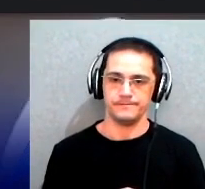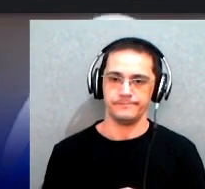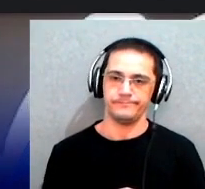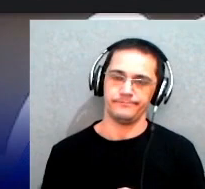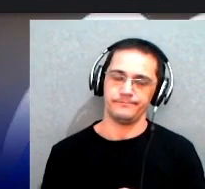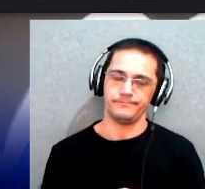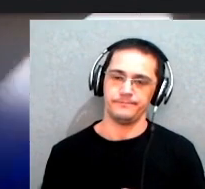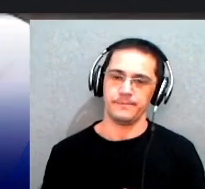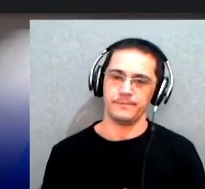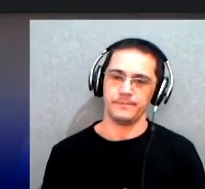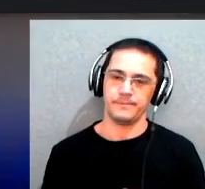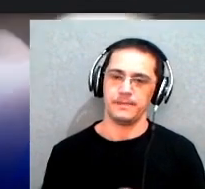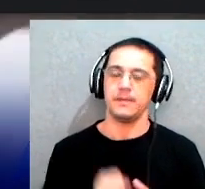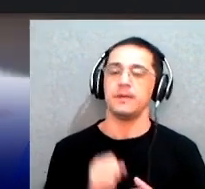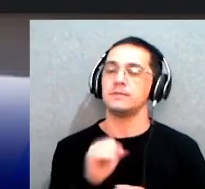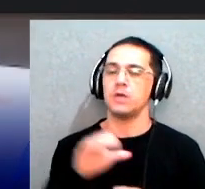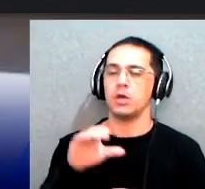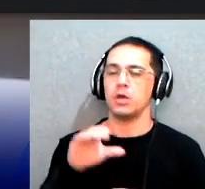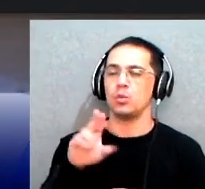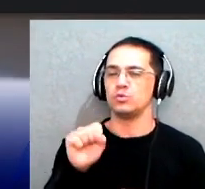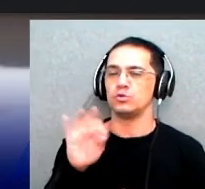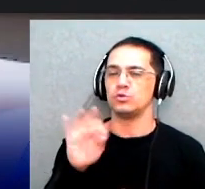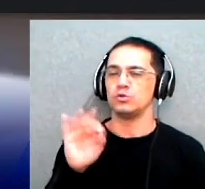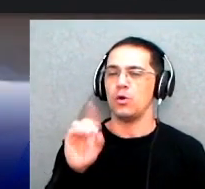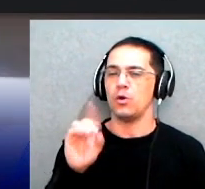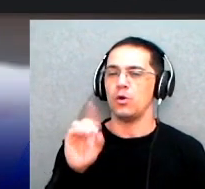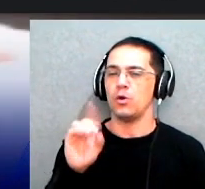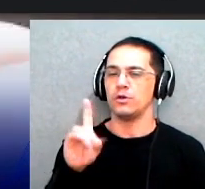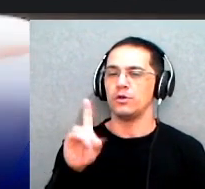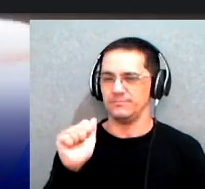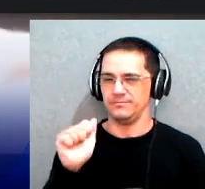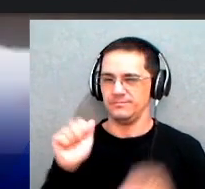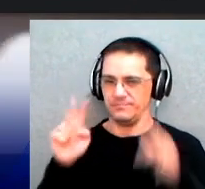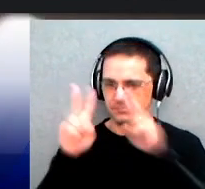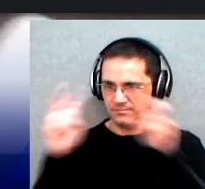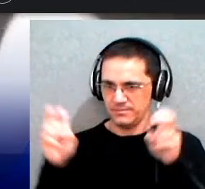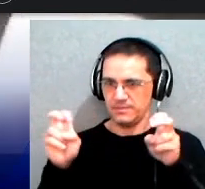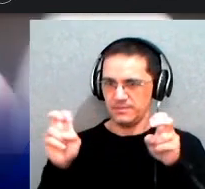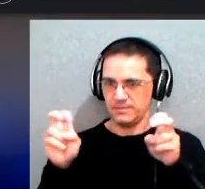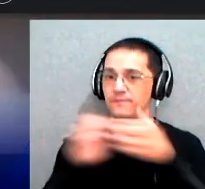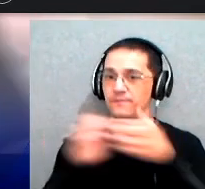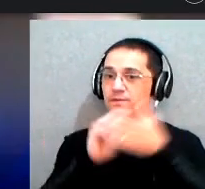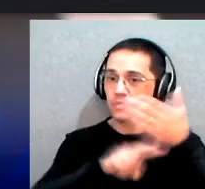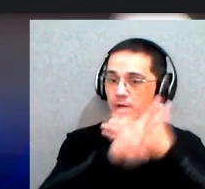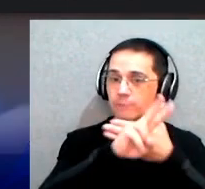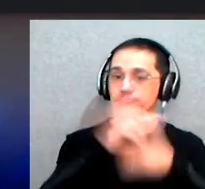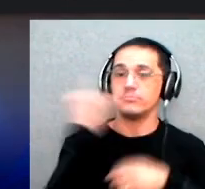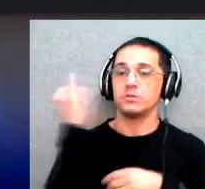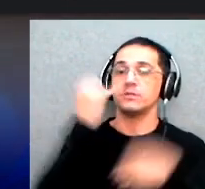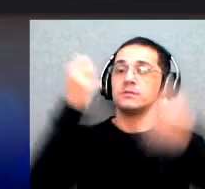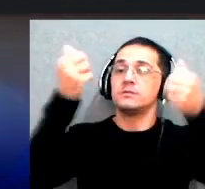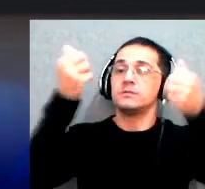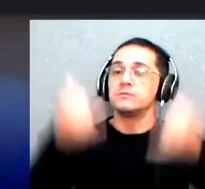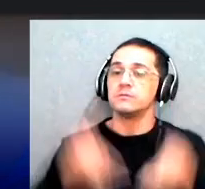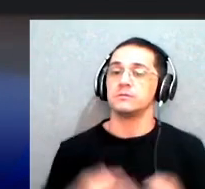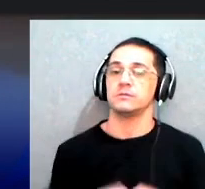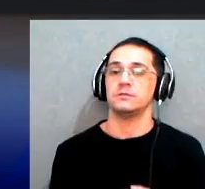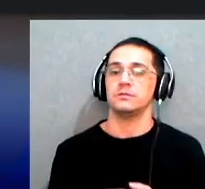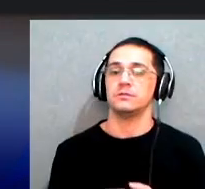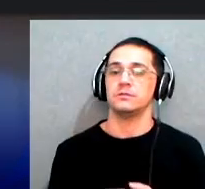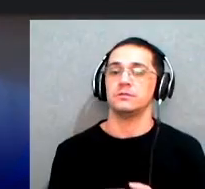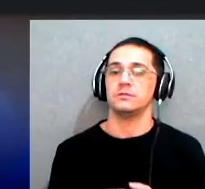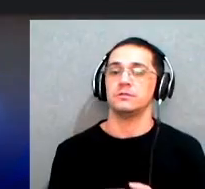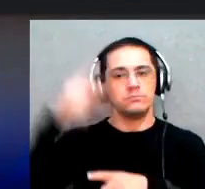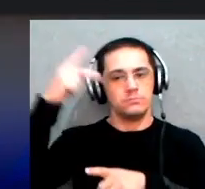custódia virtuais, que é um tema que eu gostaria de trazer também, é importante salientar que, embora tenhamos a previsão do direito do preso ser apresentado à